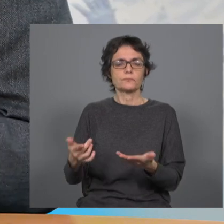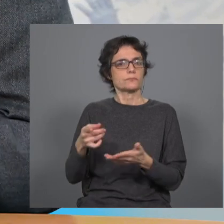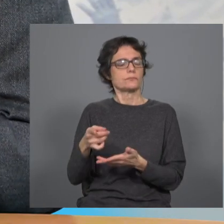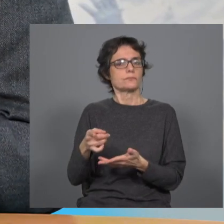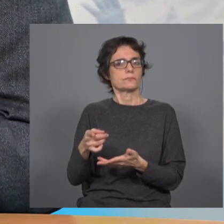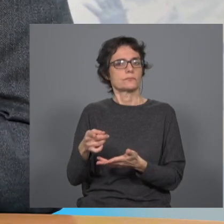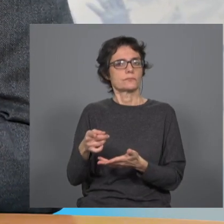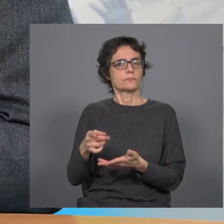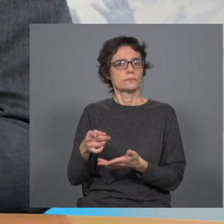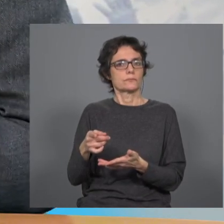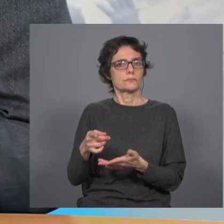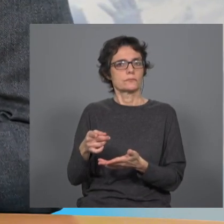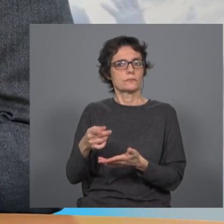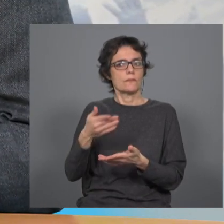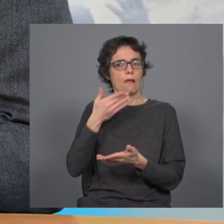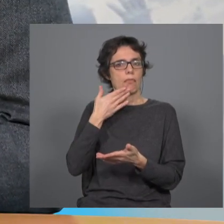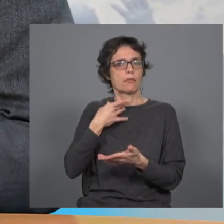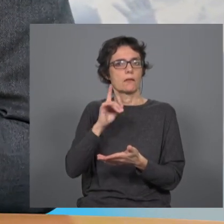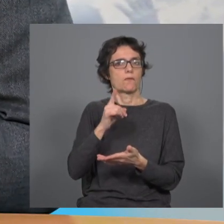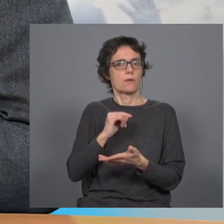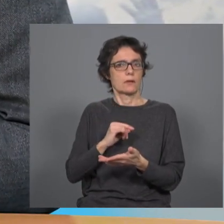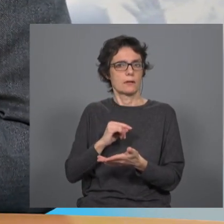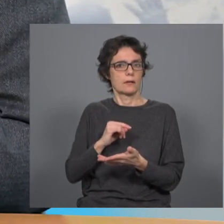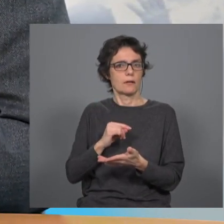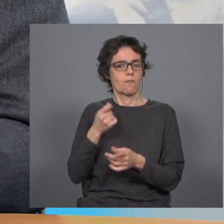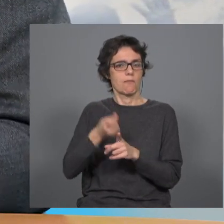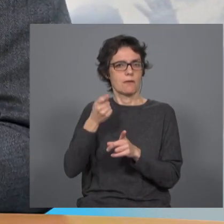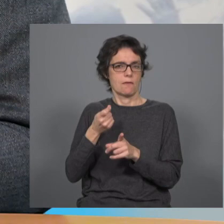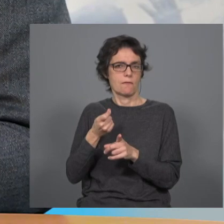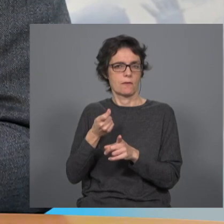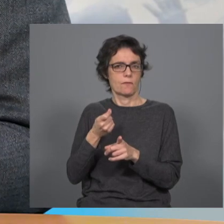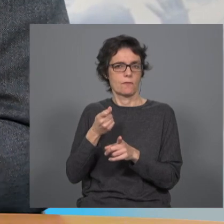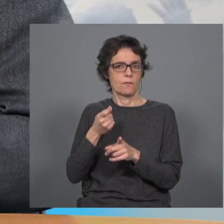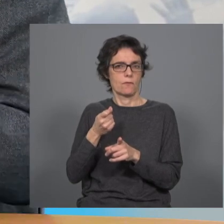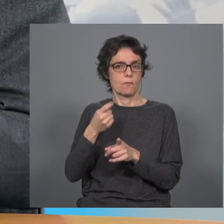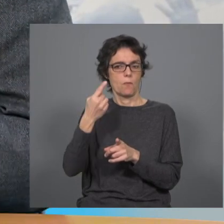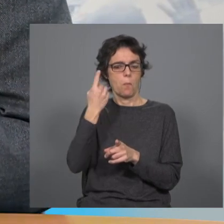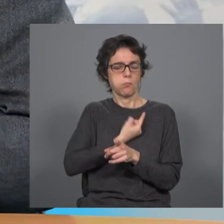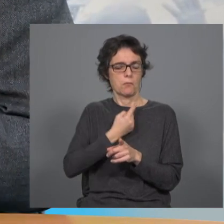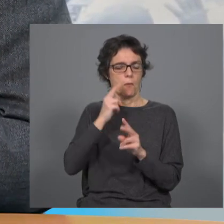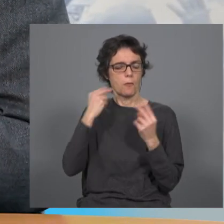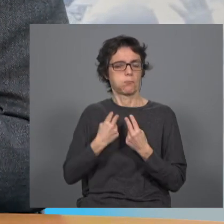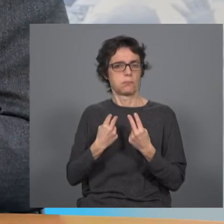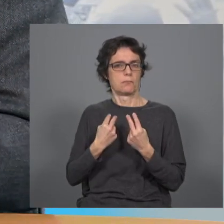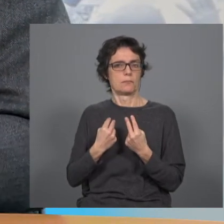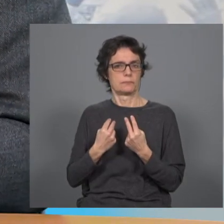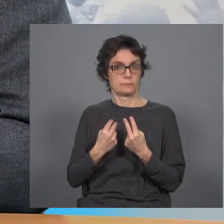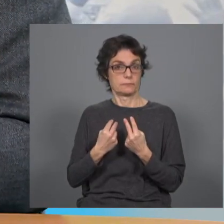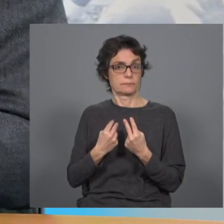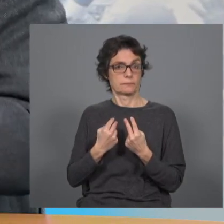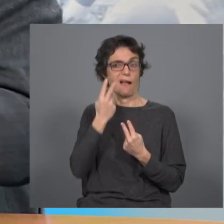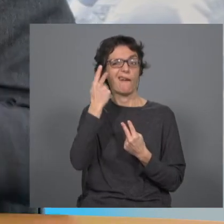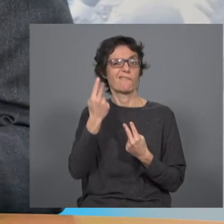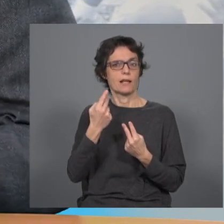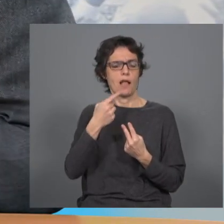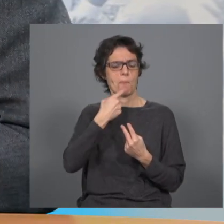traz-nos numa grande provocação que a vida nos trouxe, que as circunstâncias da vida nos trouxe, para colocar em questão, para nos questionarmos outra